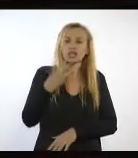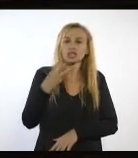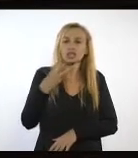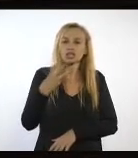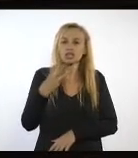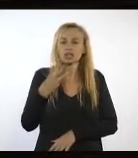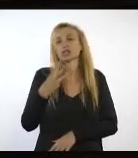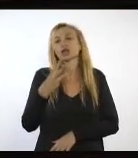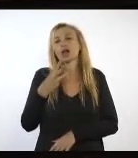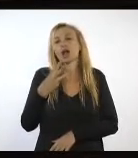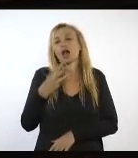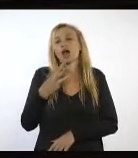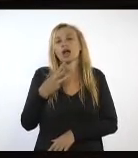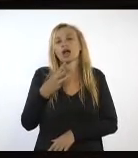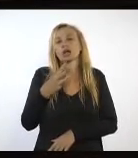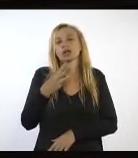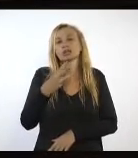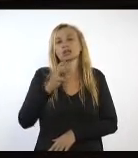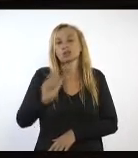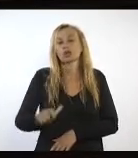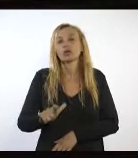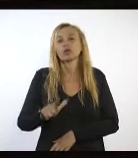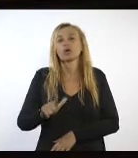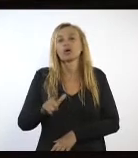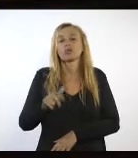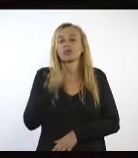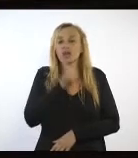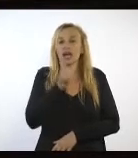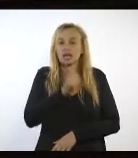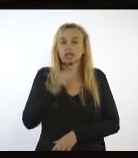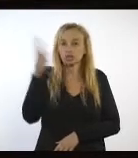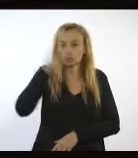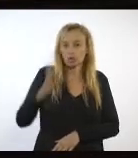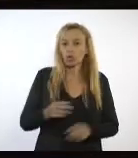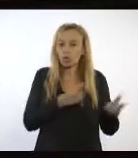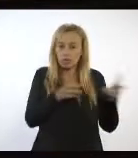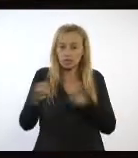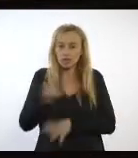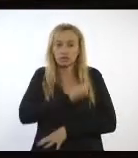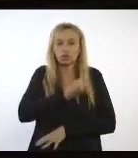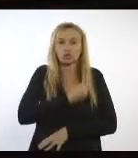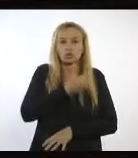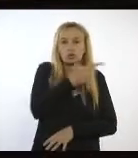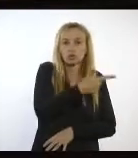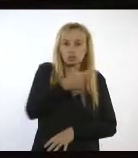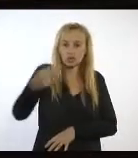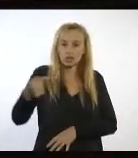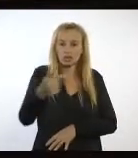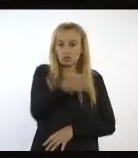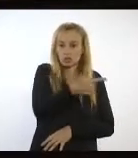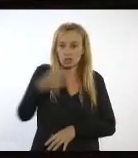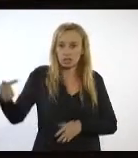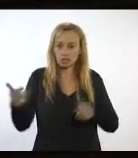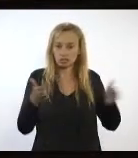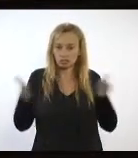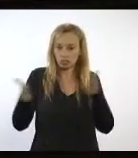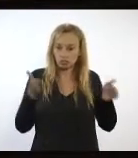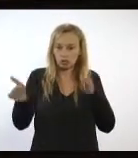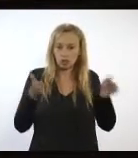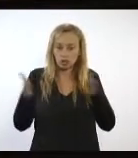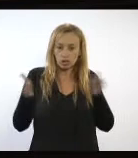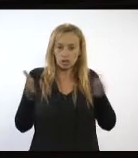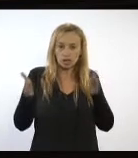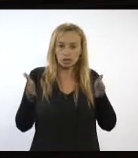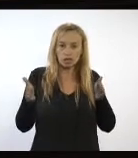Brasil, e quando a gente observa os dados entre 2007 e 2017, os casos